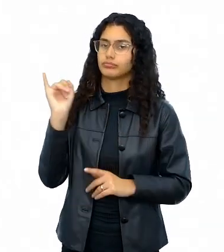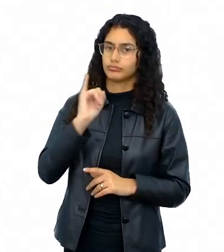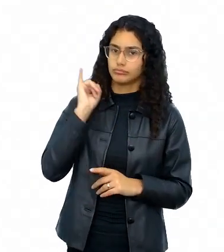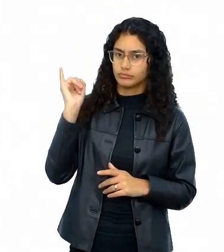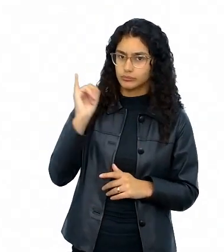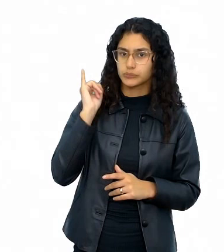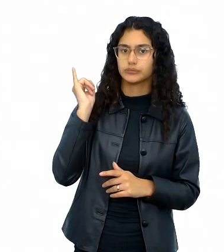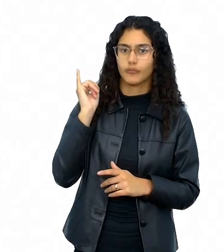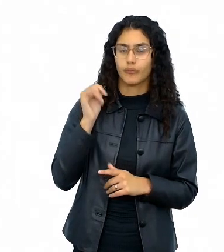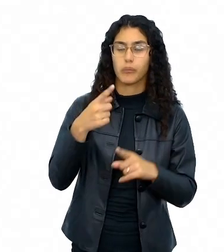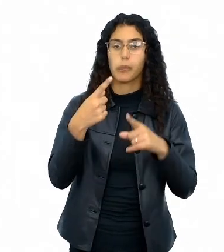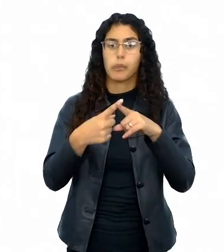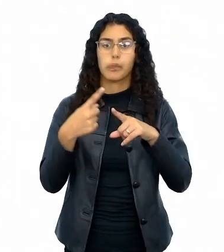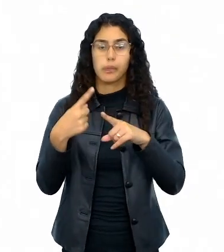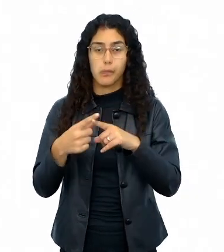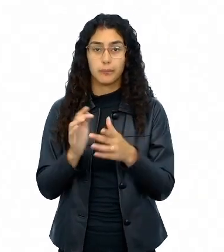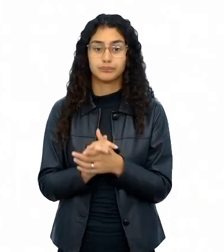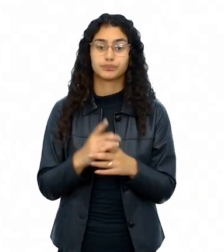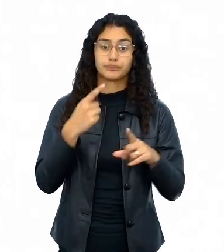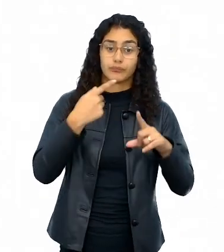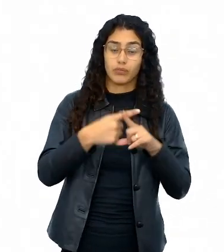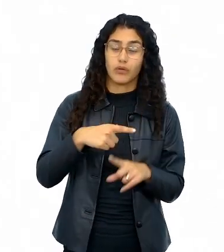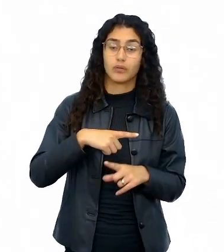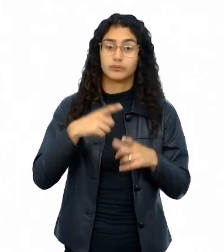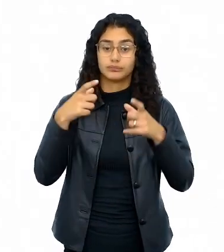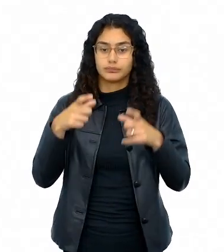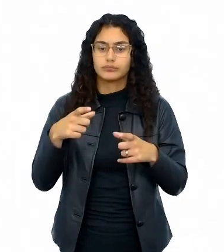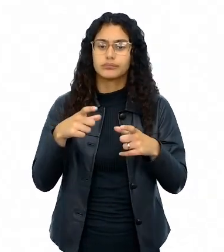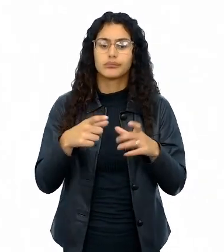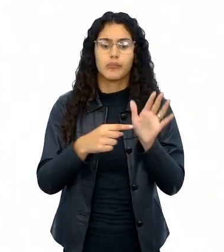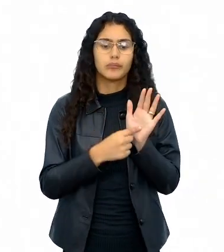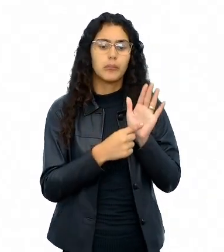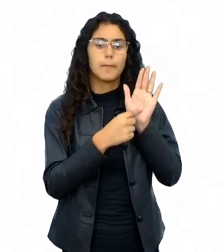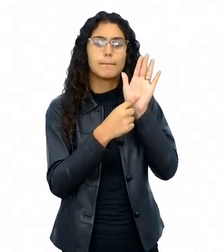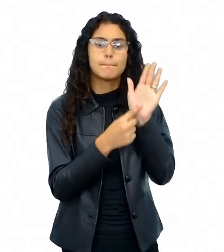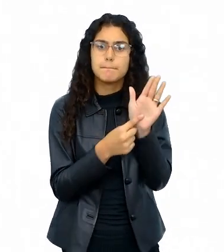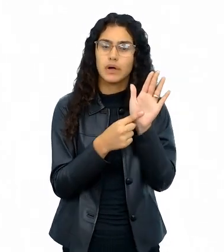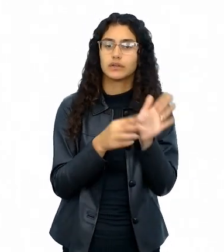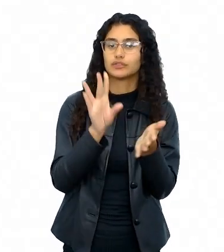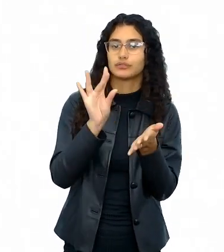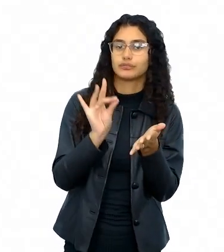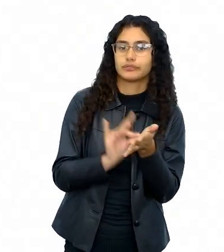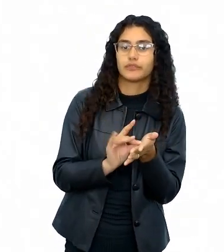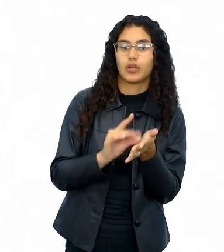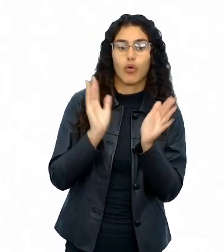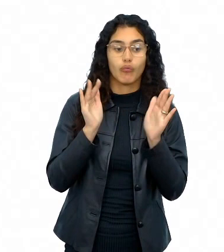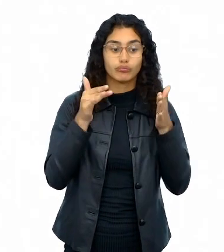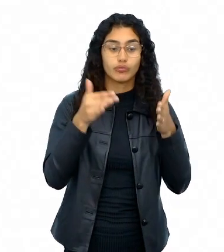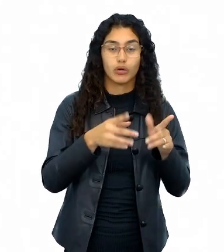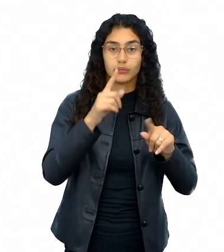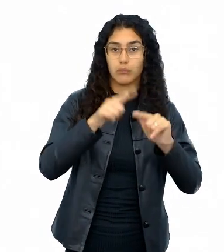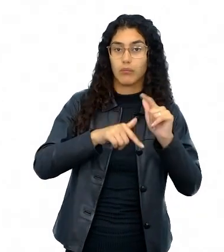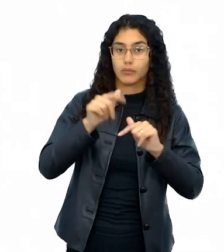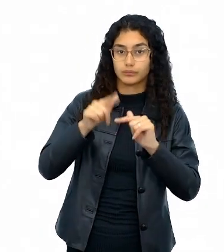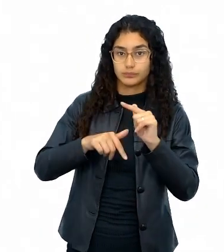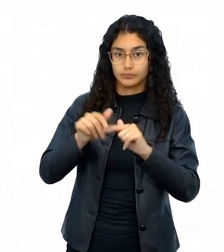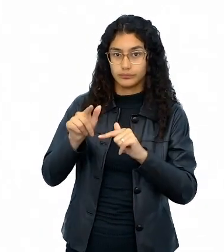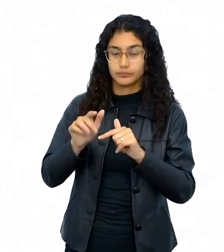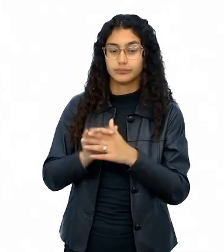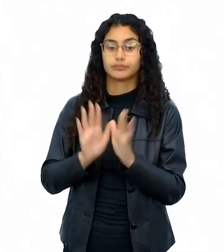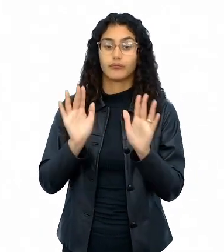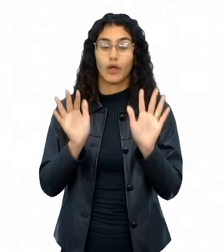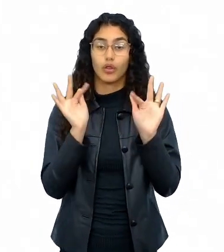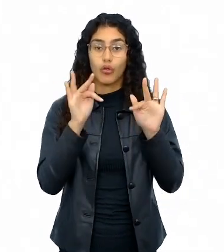fazer isso. Por quê? Porque é onde mostra exatamente a intenção do material. Olha, gente,